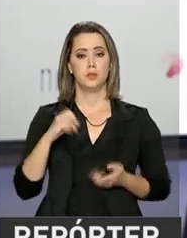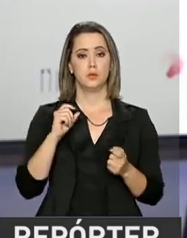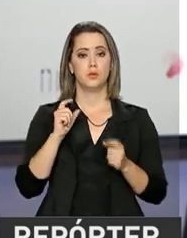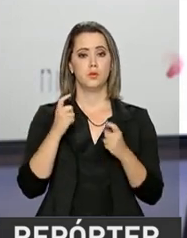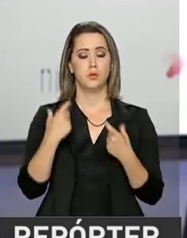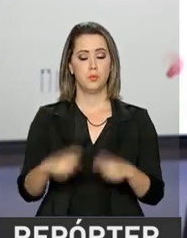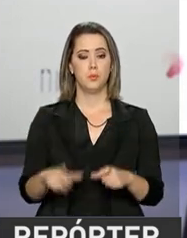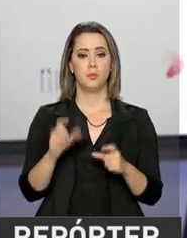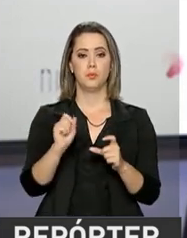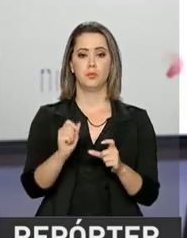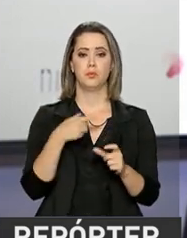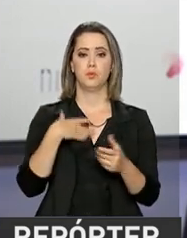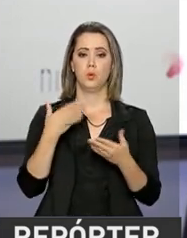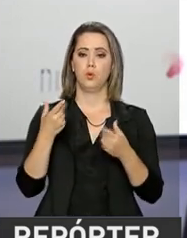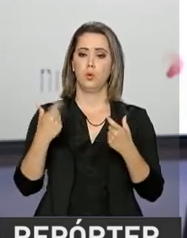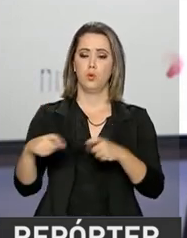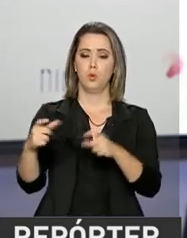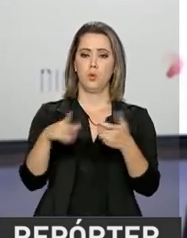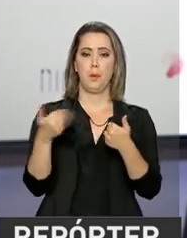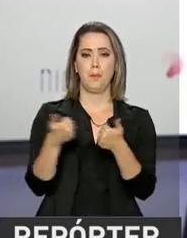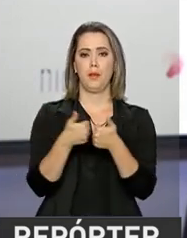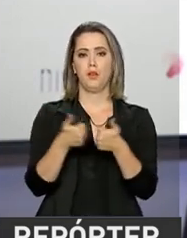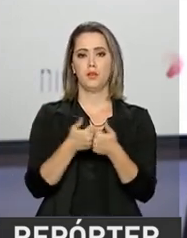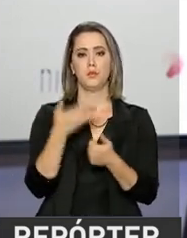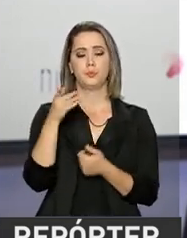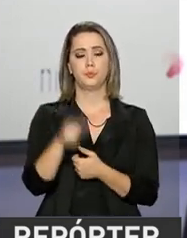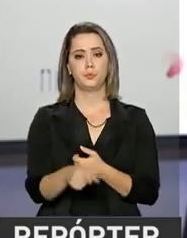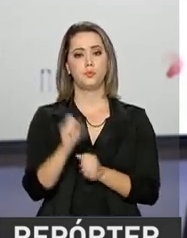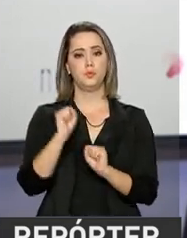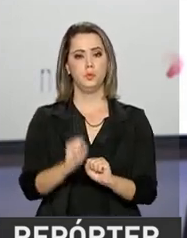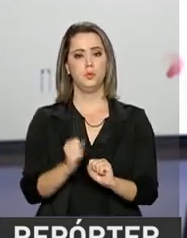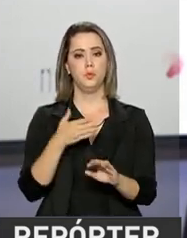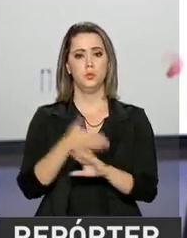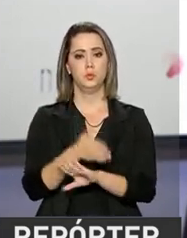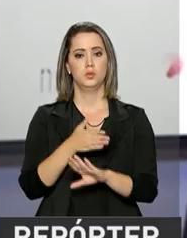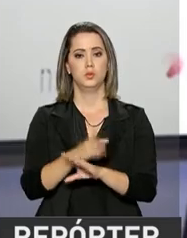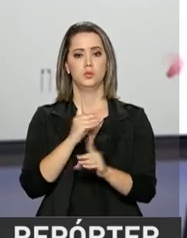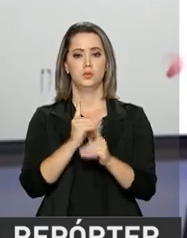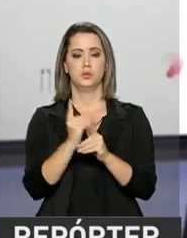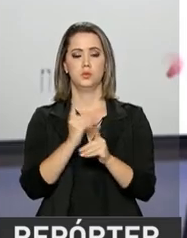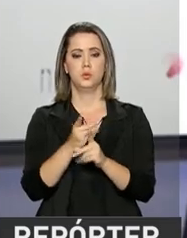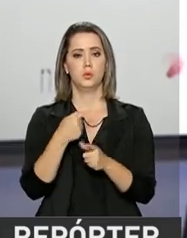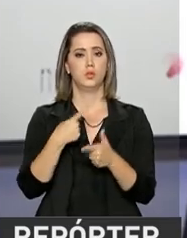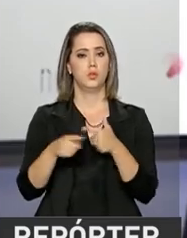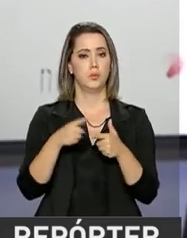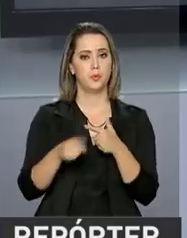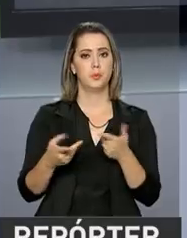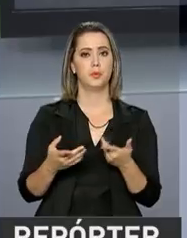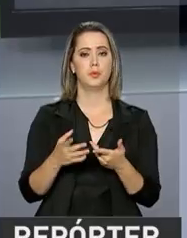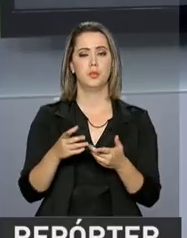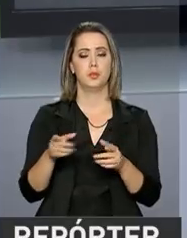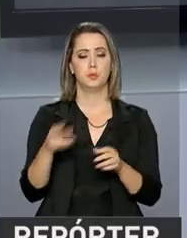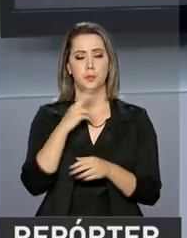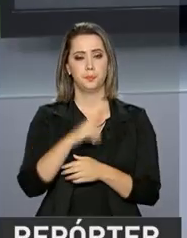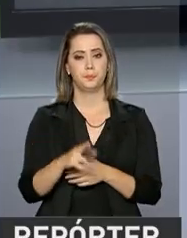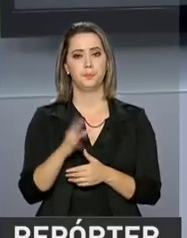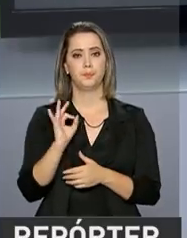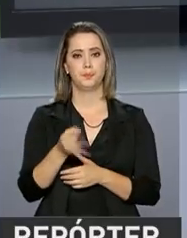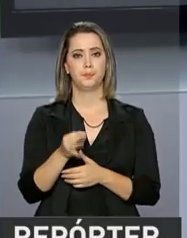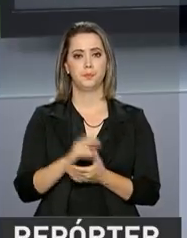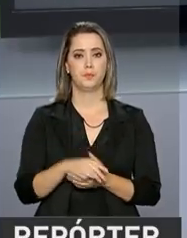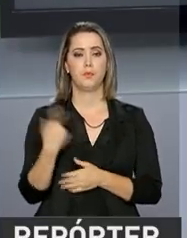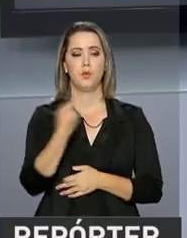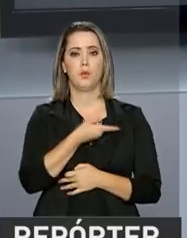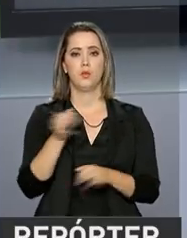serviçosde está o servço de saúde mais próximo que ele possa encontrar solução para o problema que apresenta nós